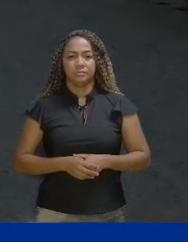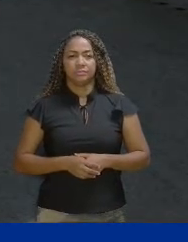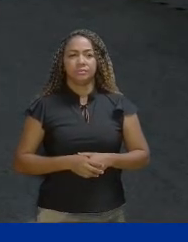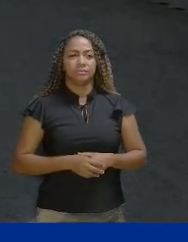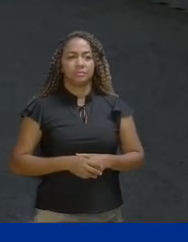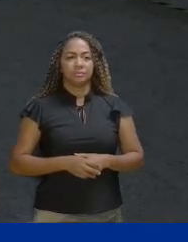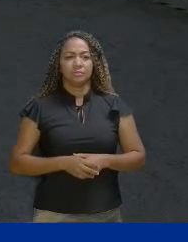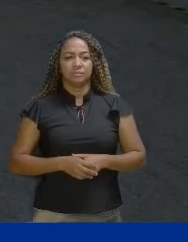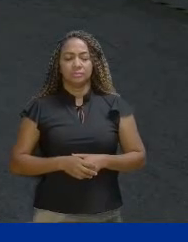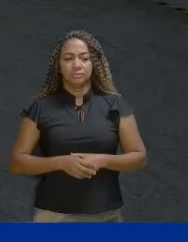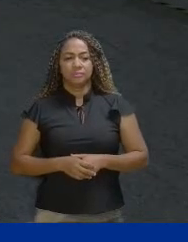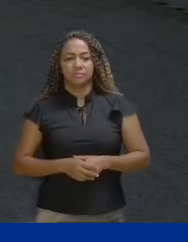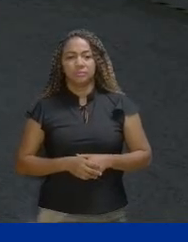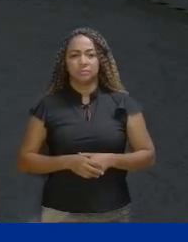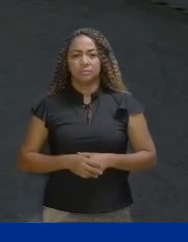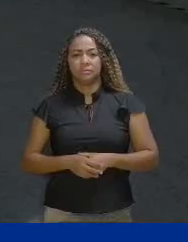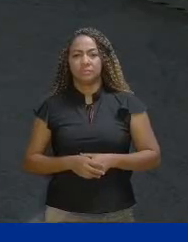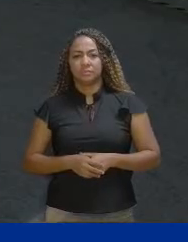Imagem ampla do plenário.